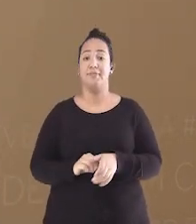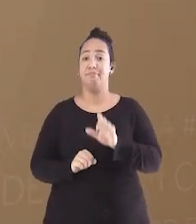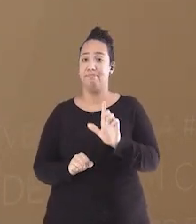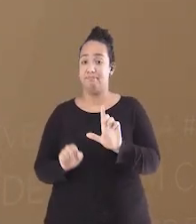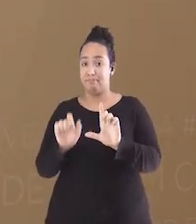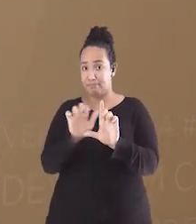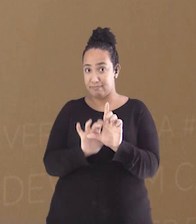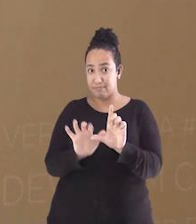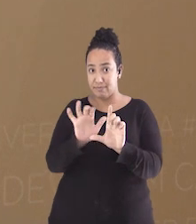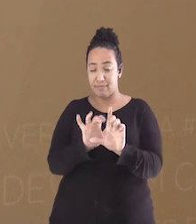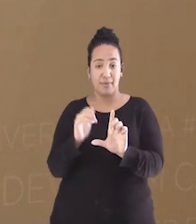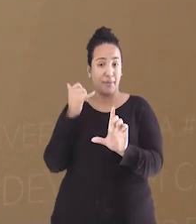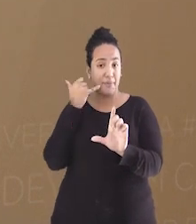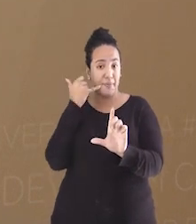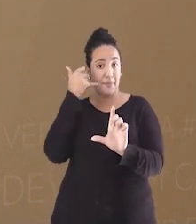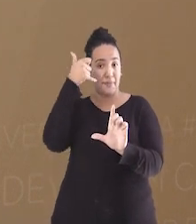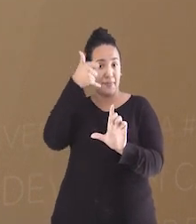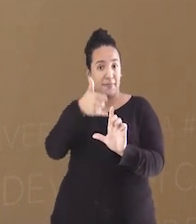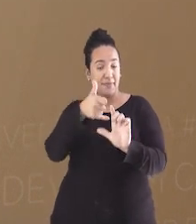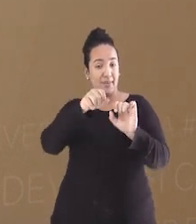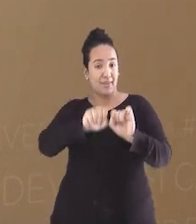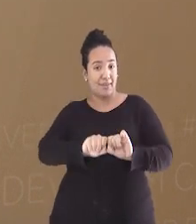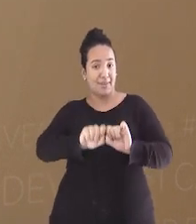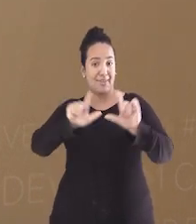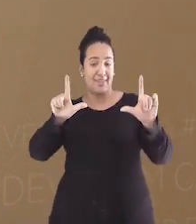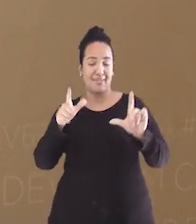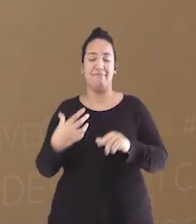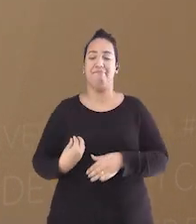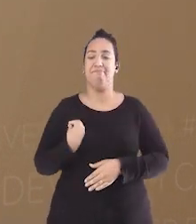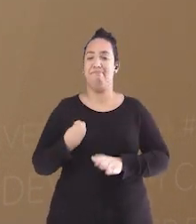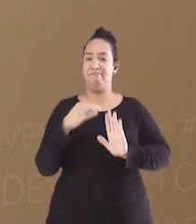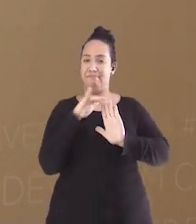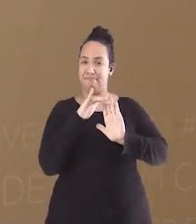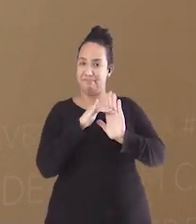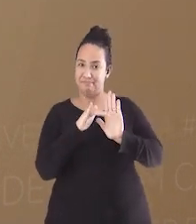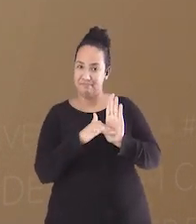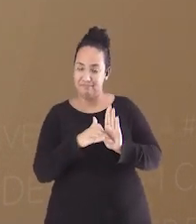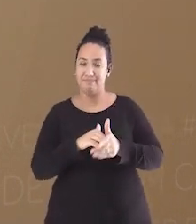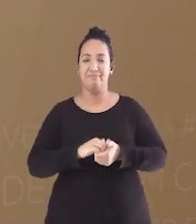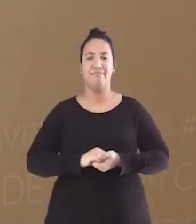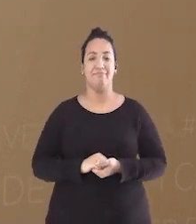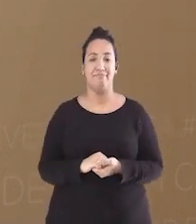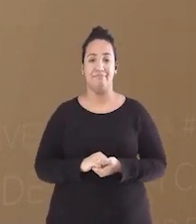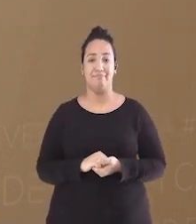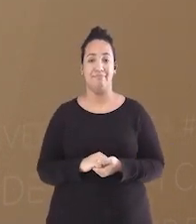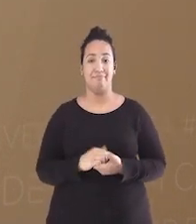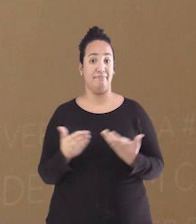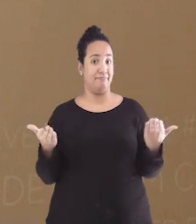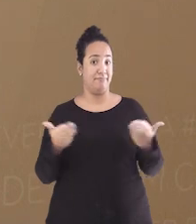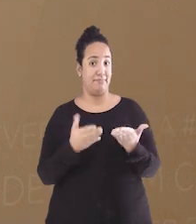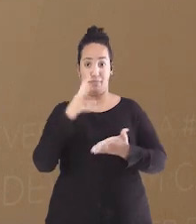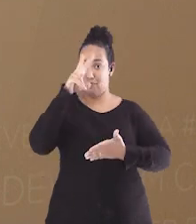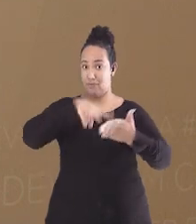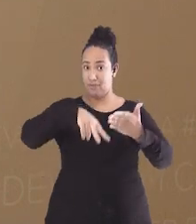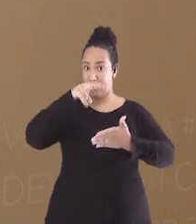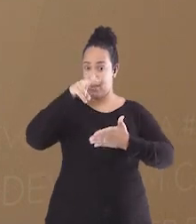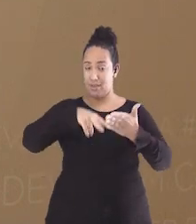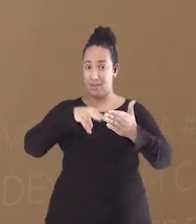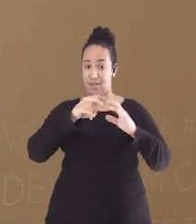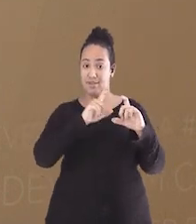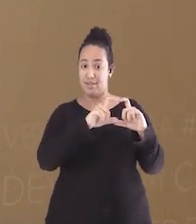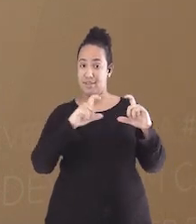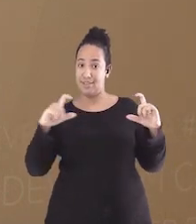Aponte o celular para o QR Code que está aparecendo aí na tela e registre a sua. Vamos ler junto